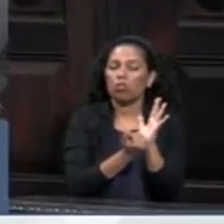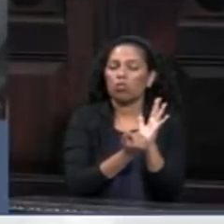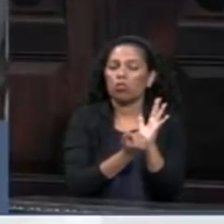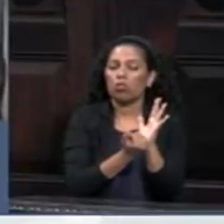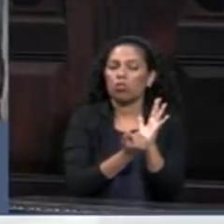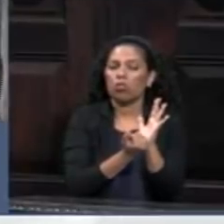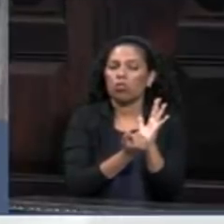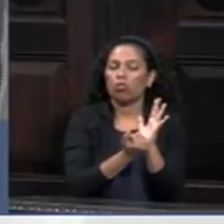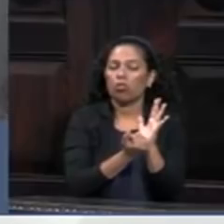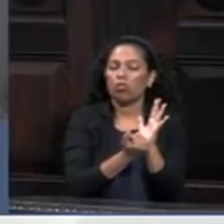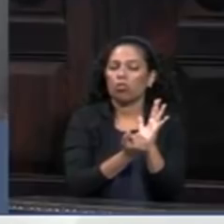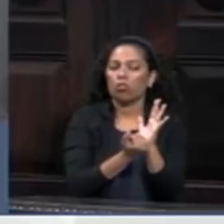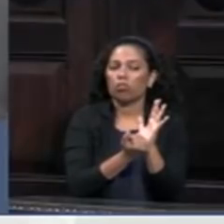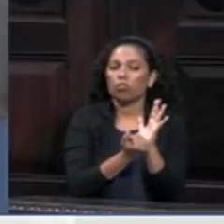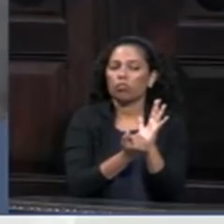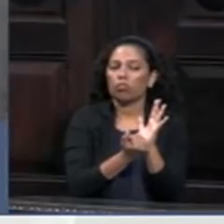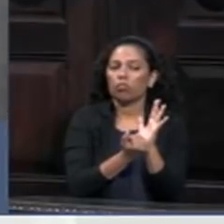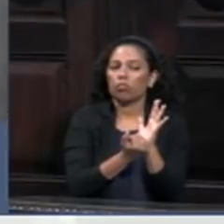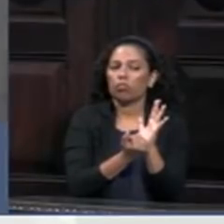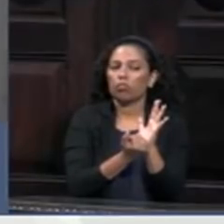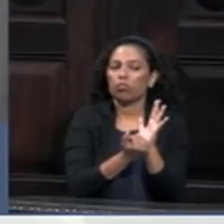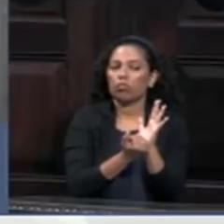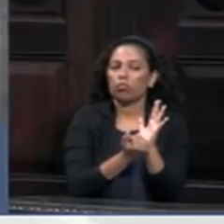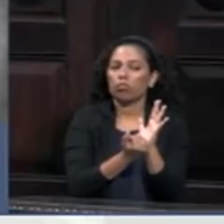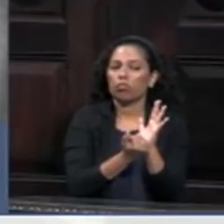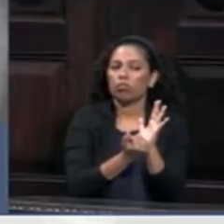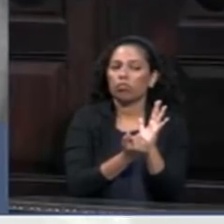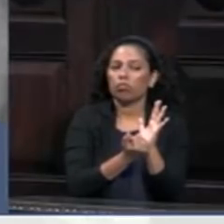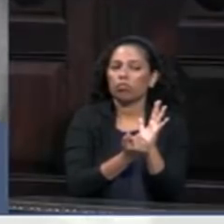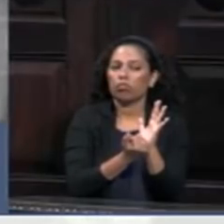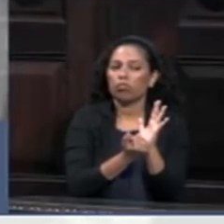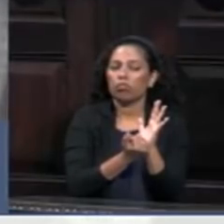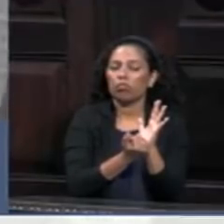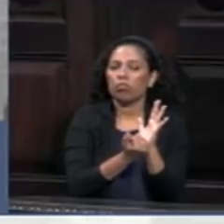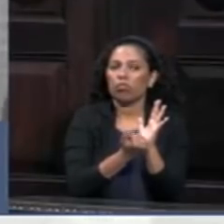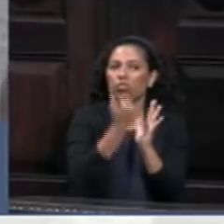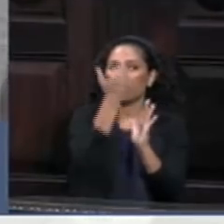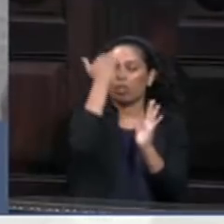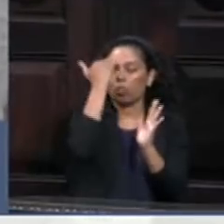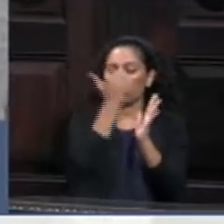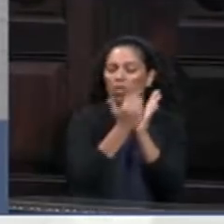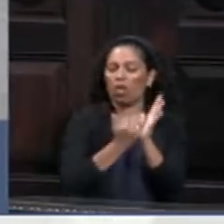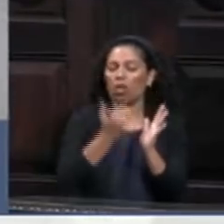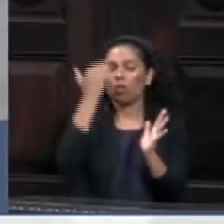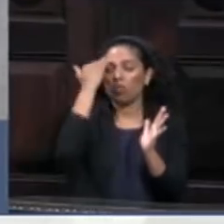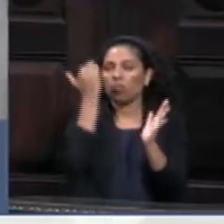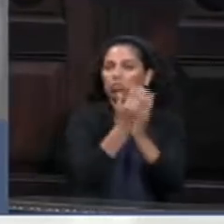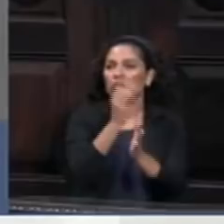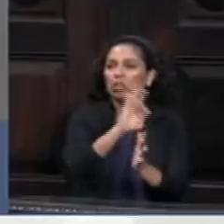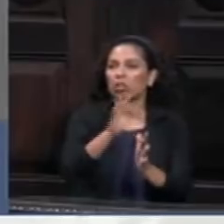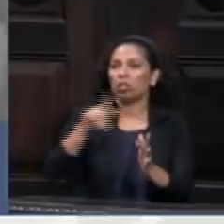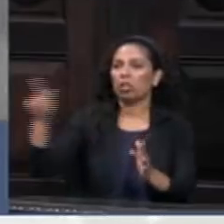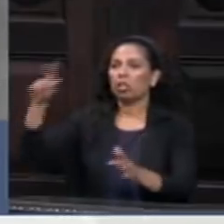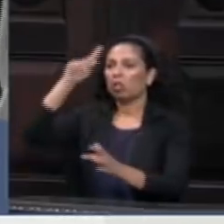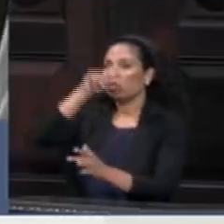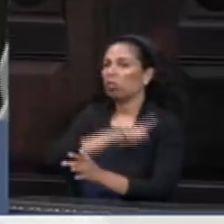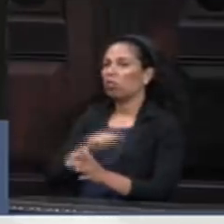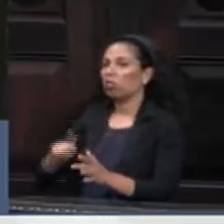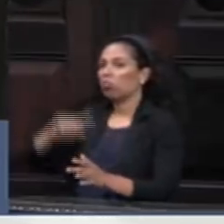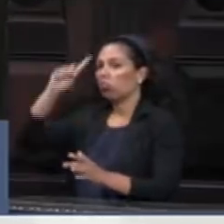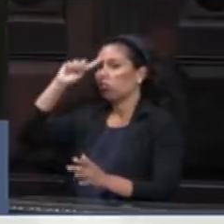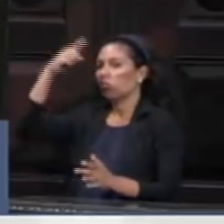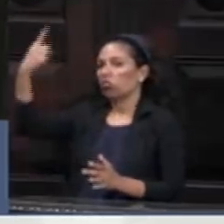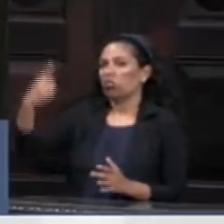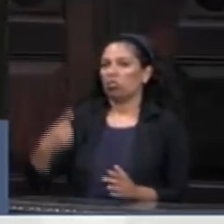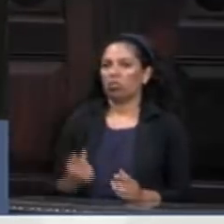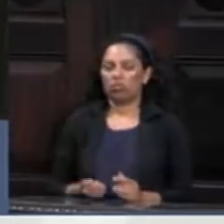executado ao talante do chefe do governo. Então, senhor presidente, a